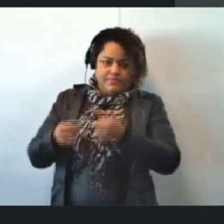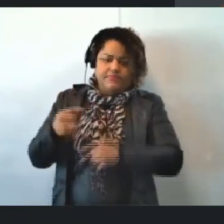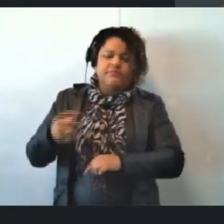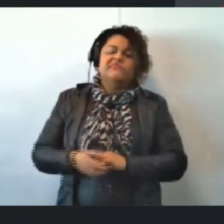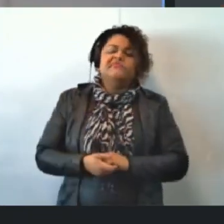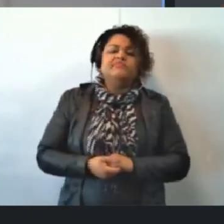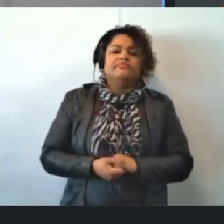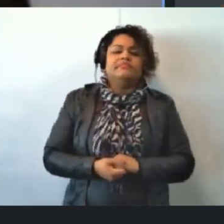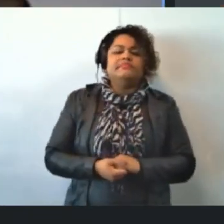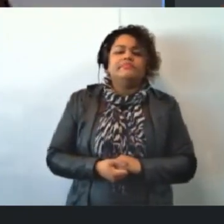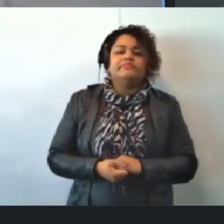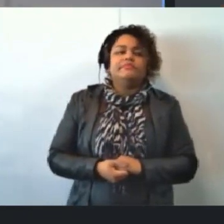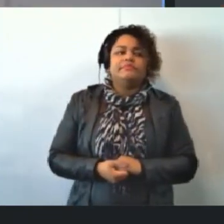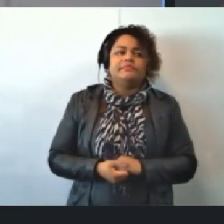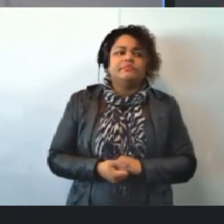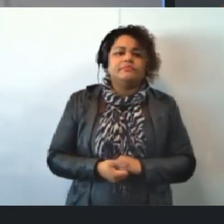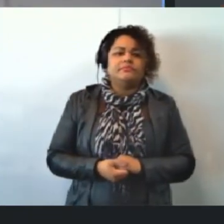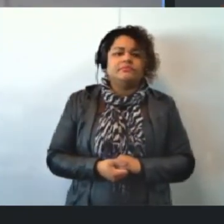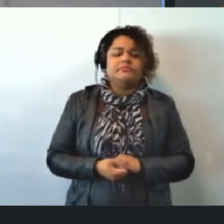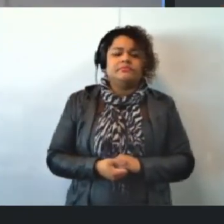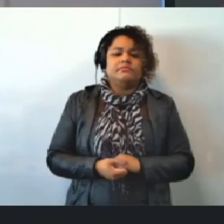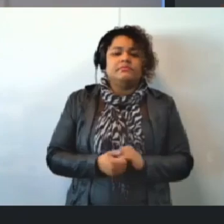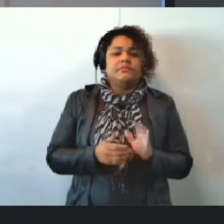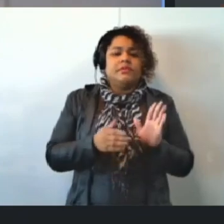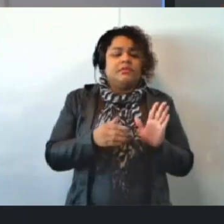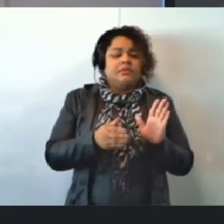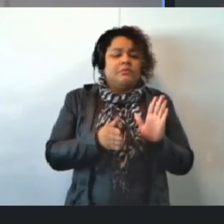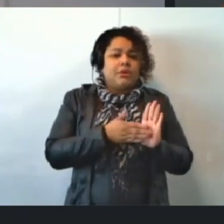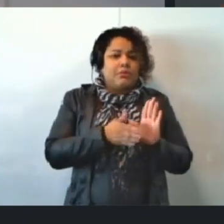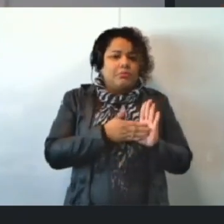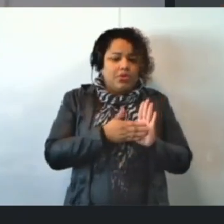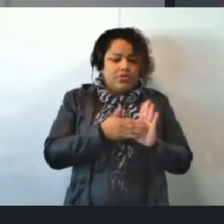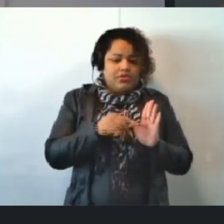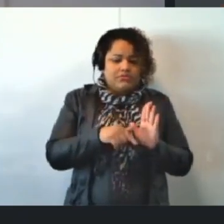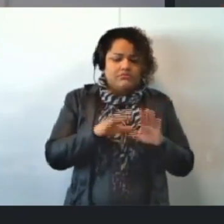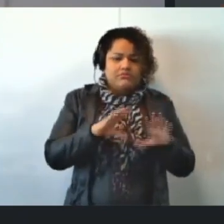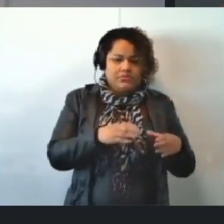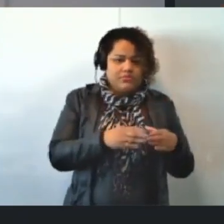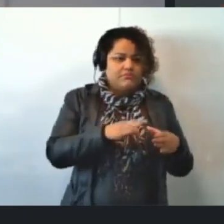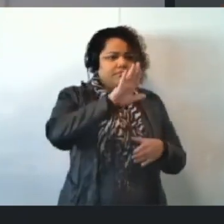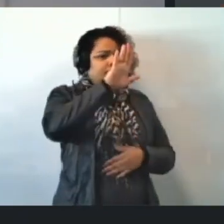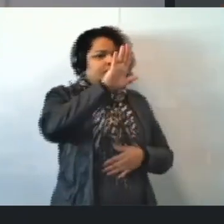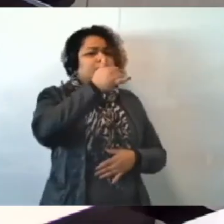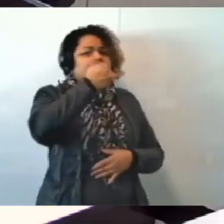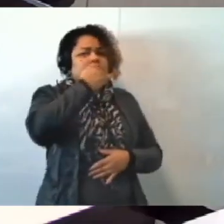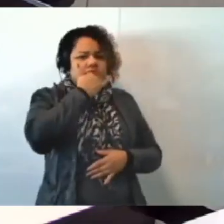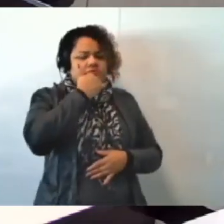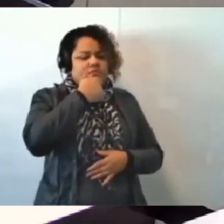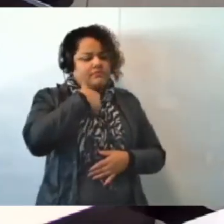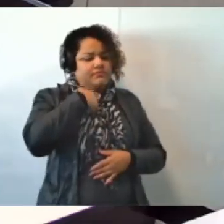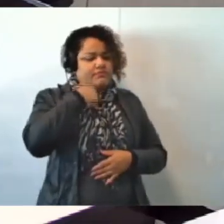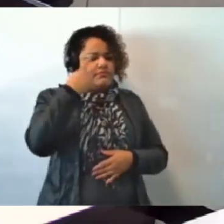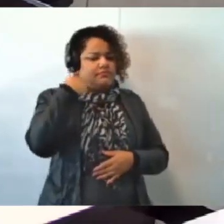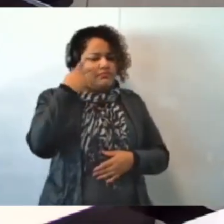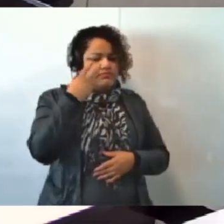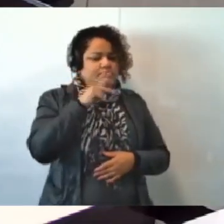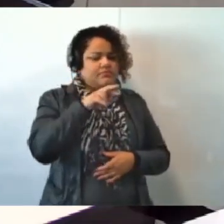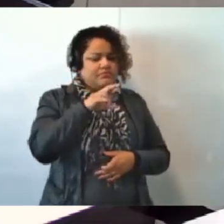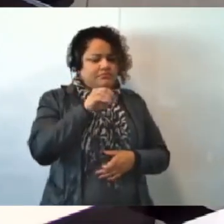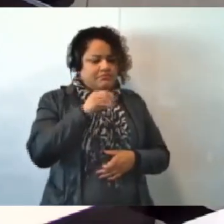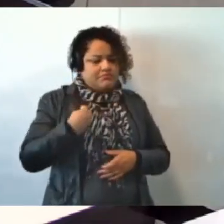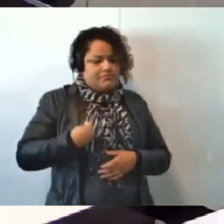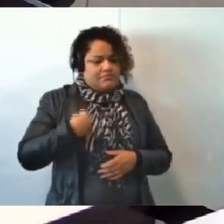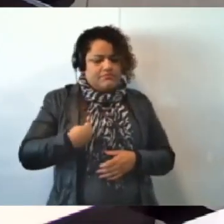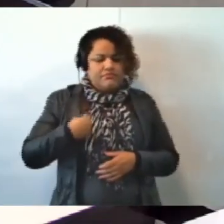Vamos lá, vamos passar então para as proposições da comissão. Senhor presidente, questão de ordem, vereador Preto presente. Vereador Preto,